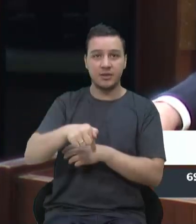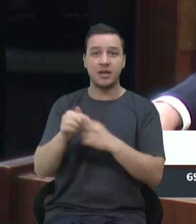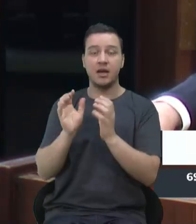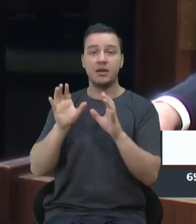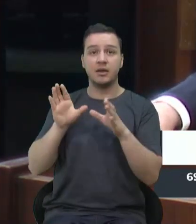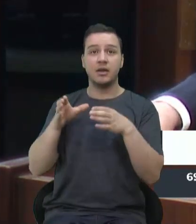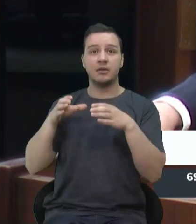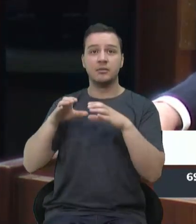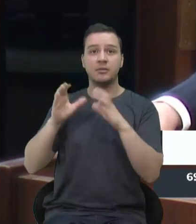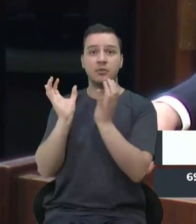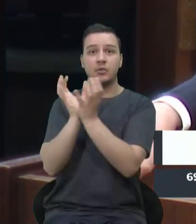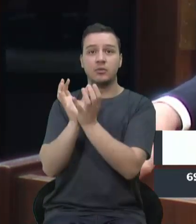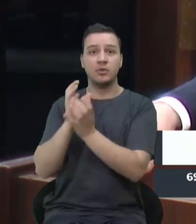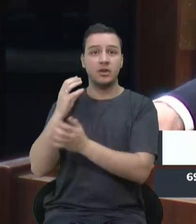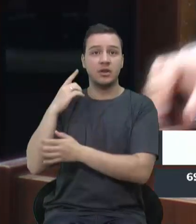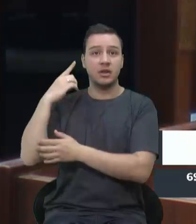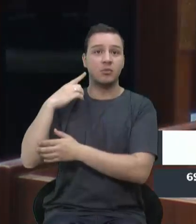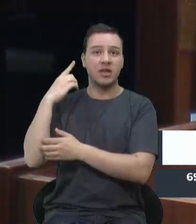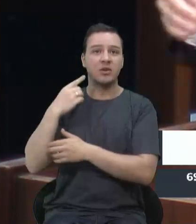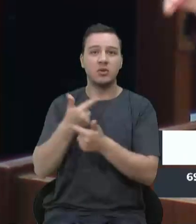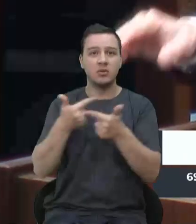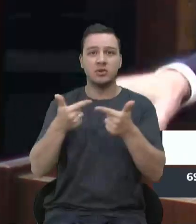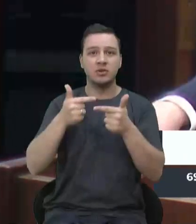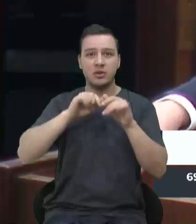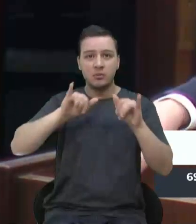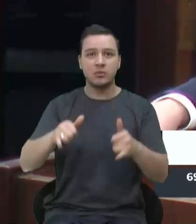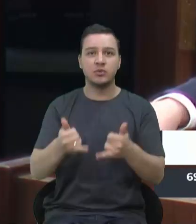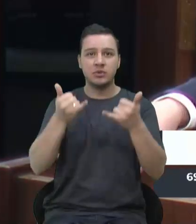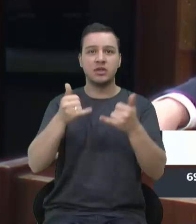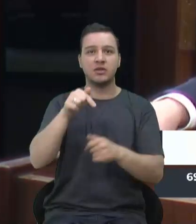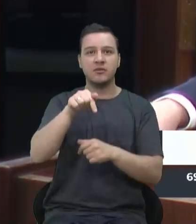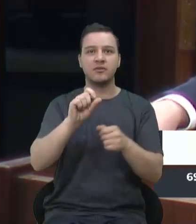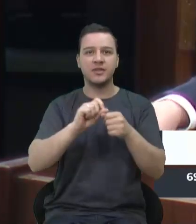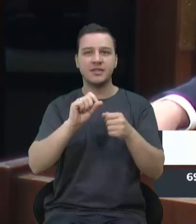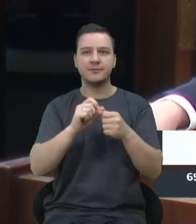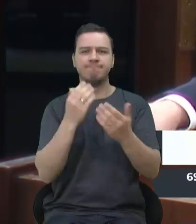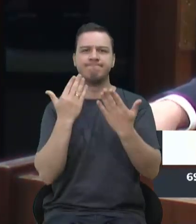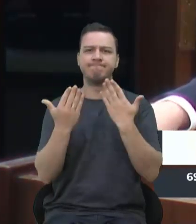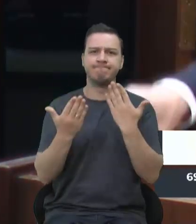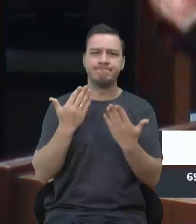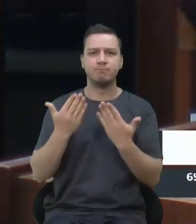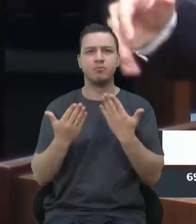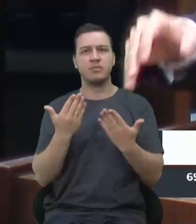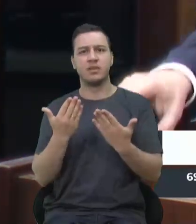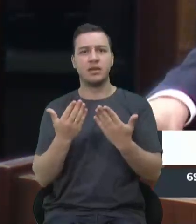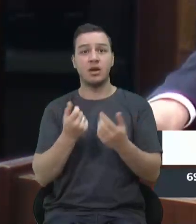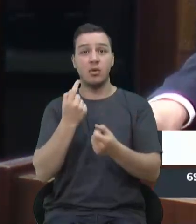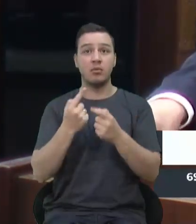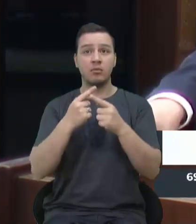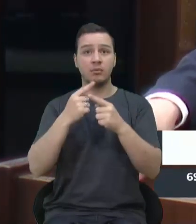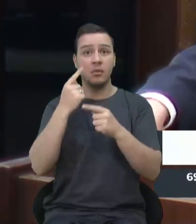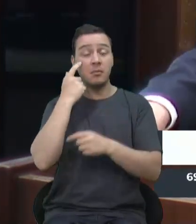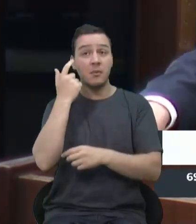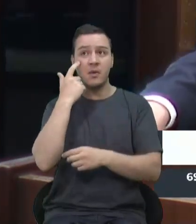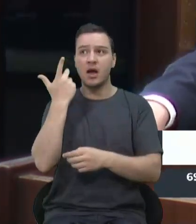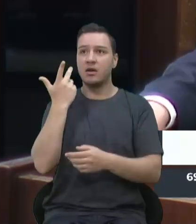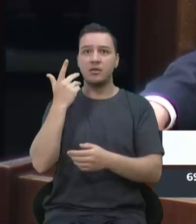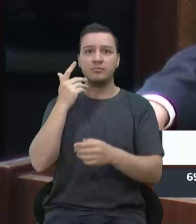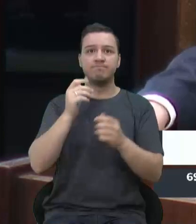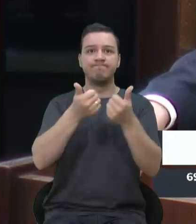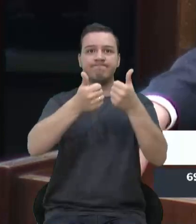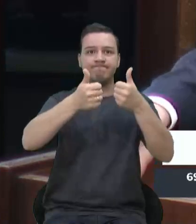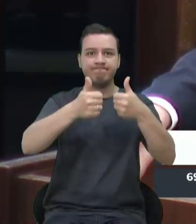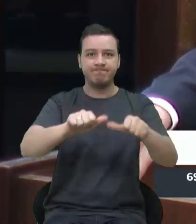tinha diante de si a oportunidade de fazer uma ponderação. Quem sabe de votar uma censura, quem sabe de votar